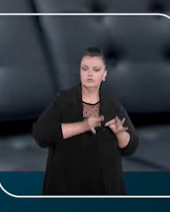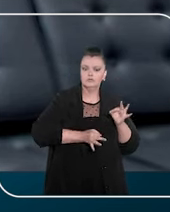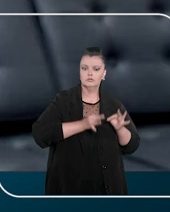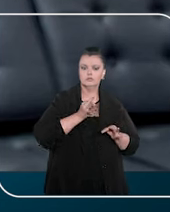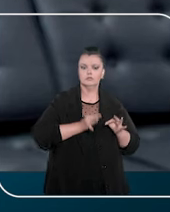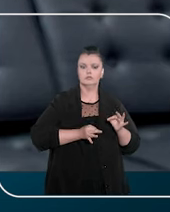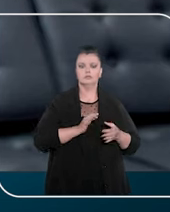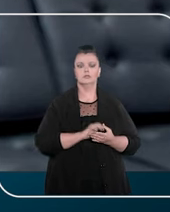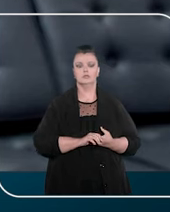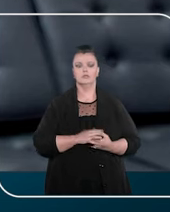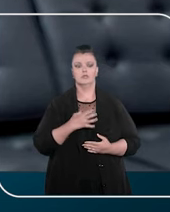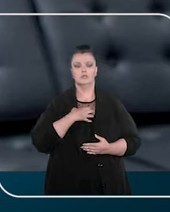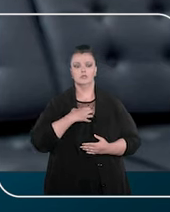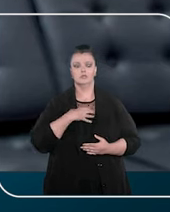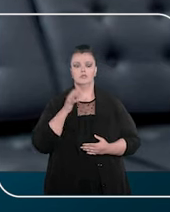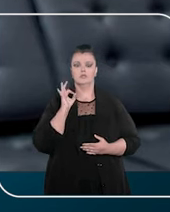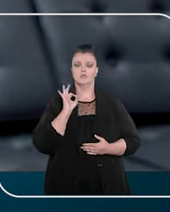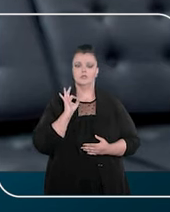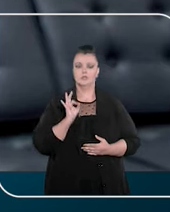justo, correto, legal, né?